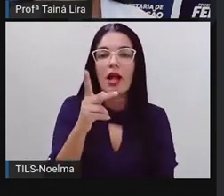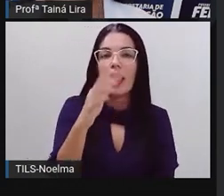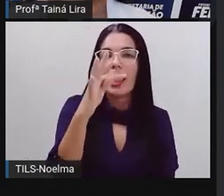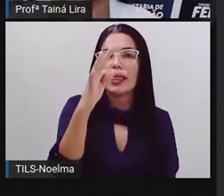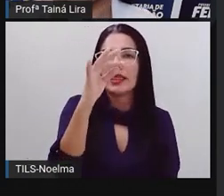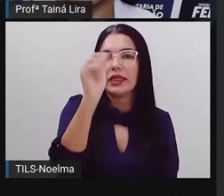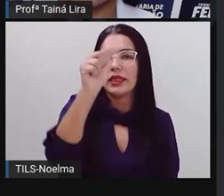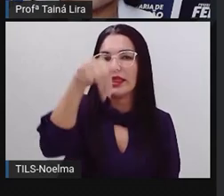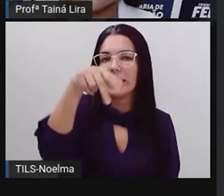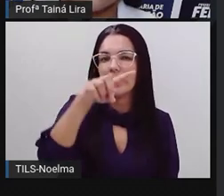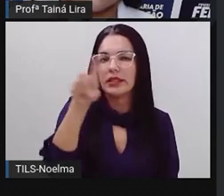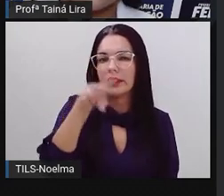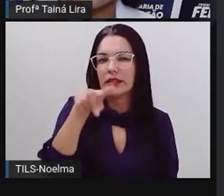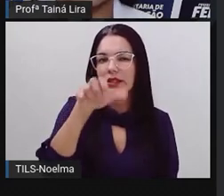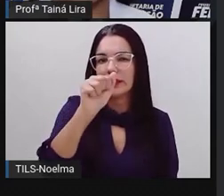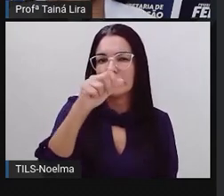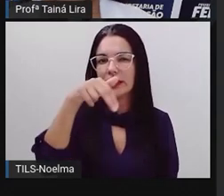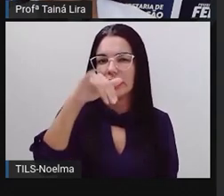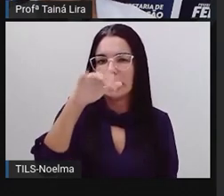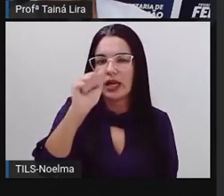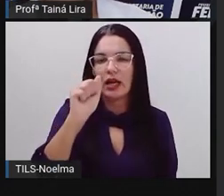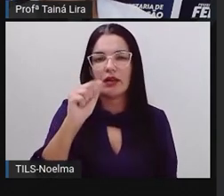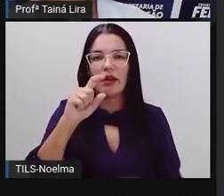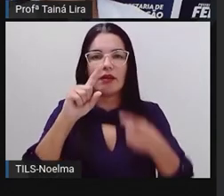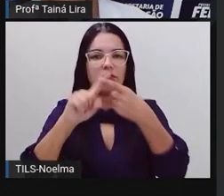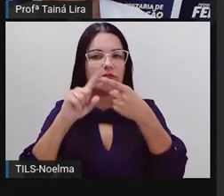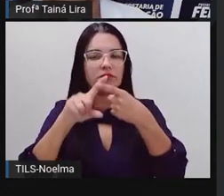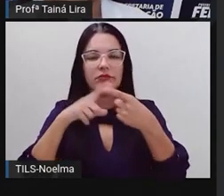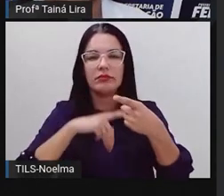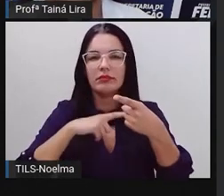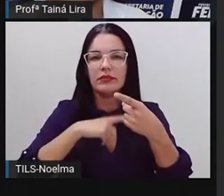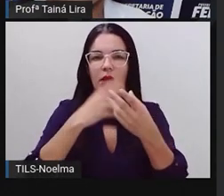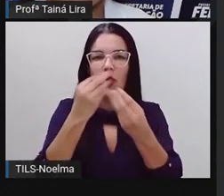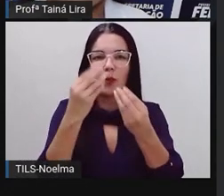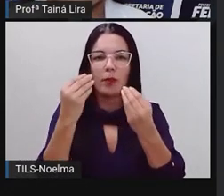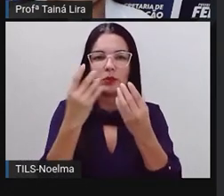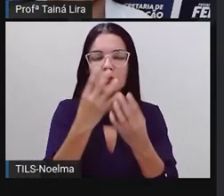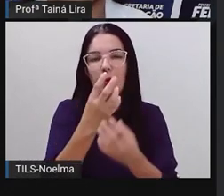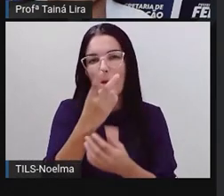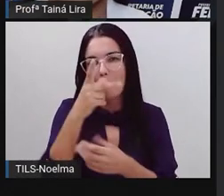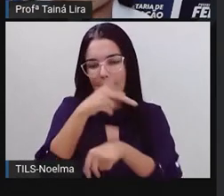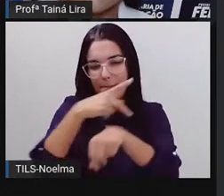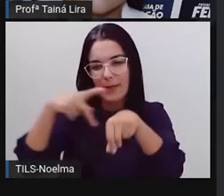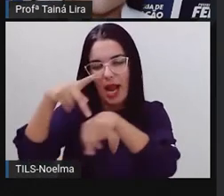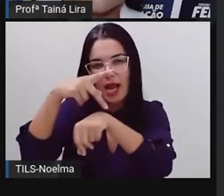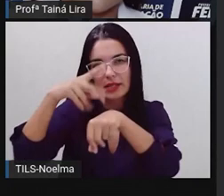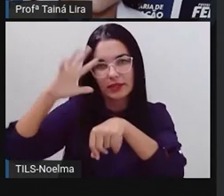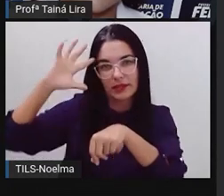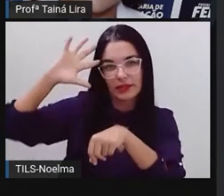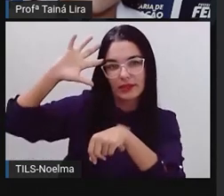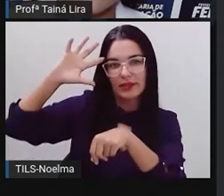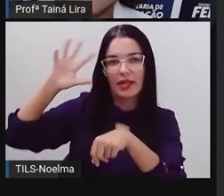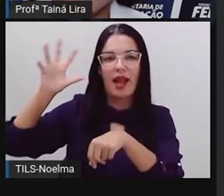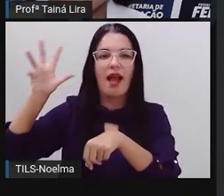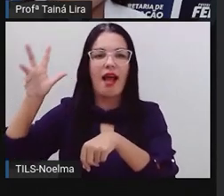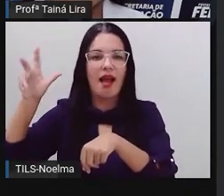tinha Etiópia Sudão do Sul Nigéria Camarões